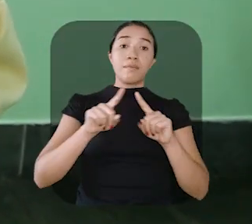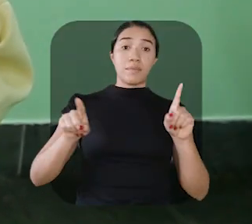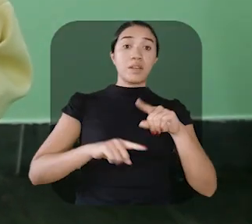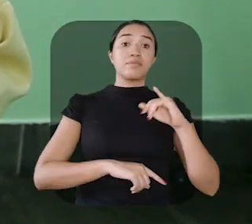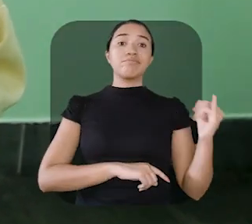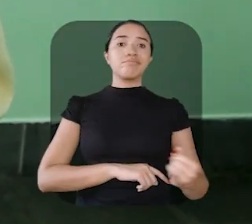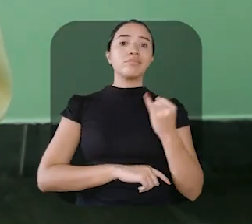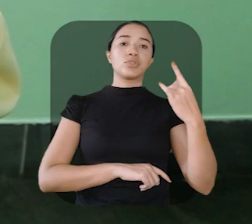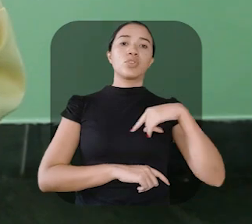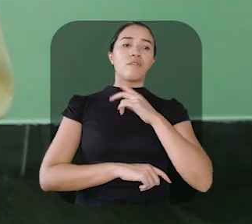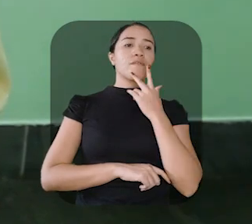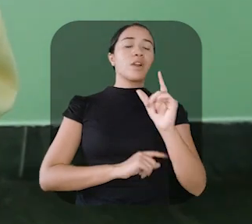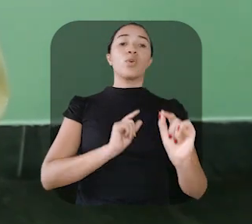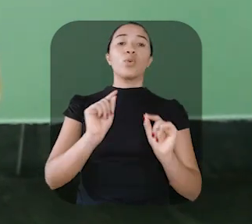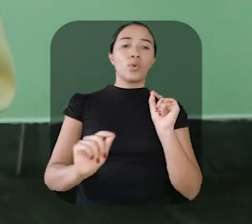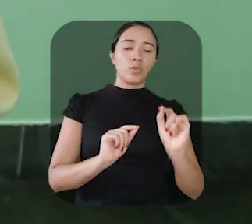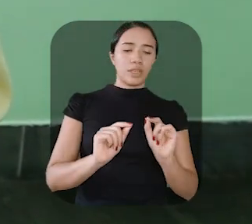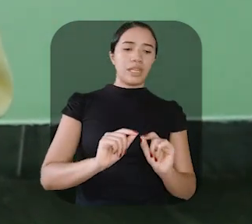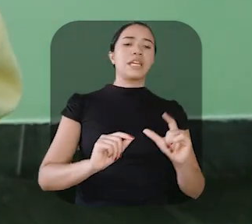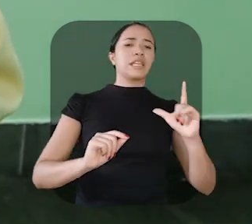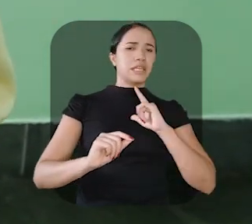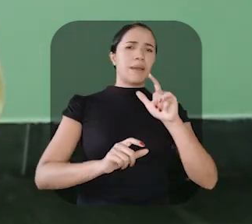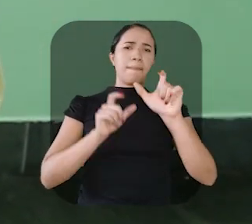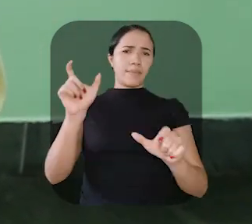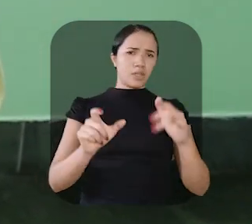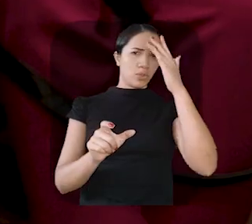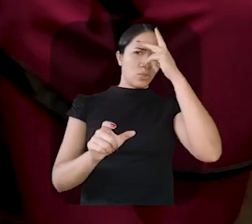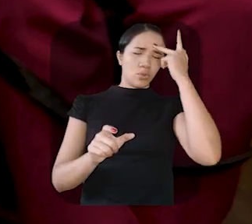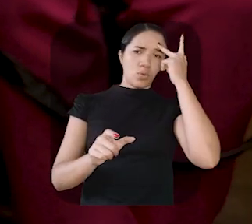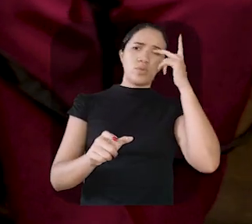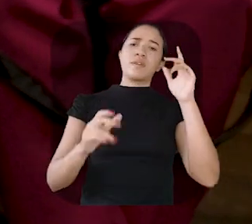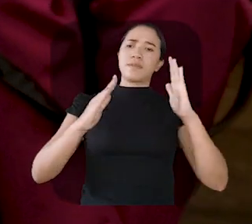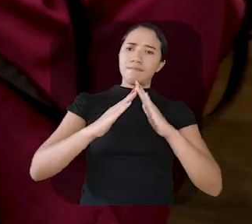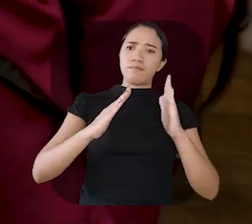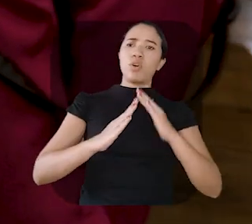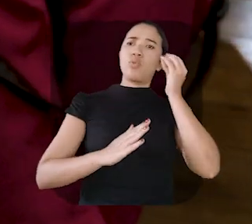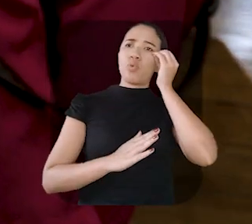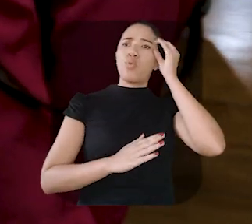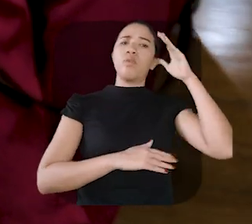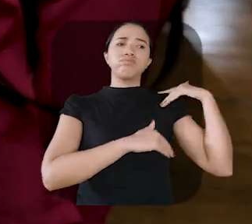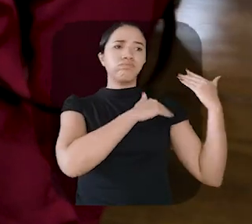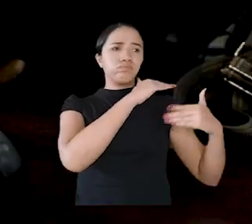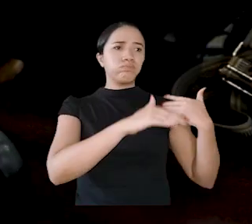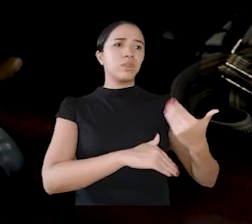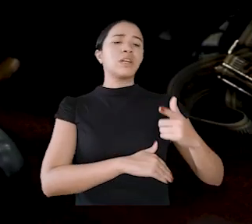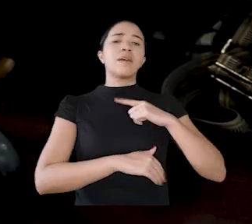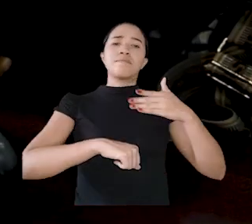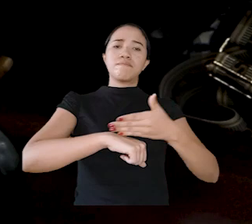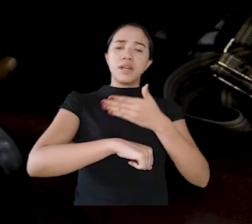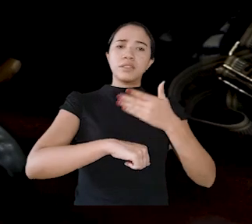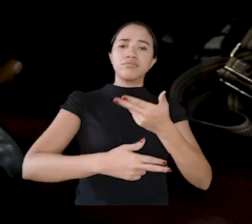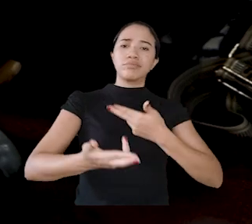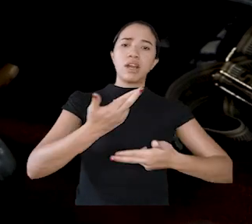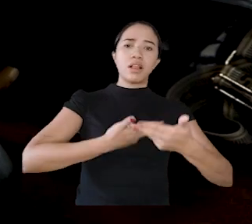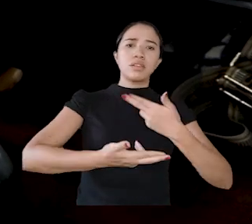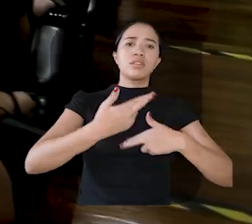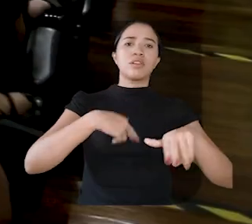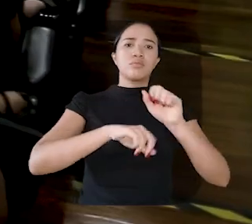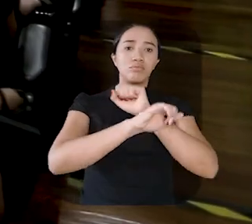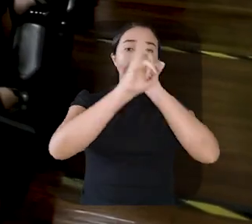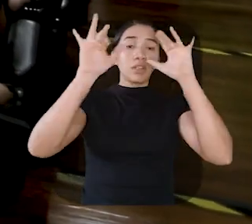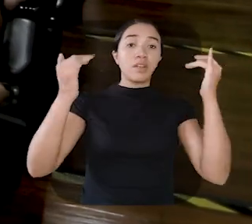fala, mas é importante da gente dizer que a Amazônia tem gente. Os saberes dos povos e comunidades tradicionais estejam aqui